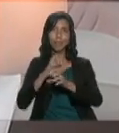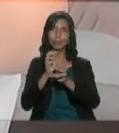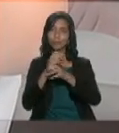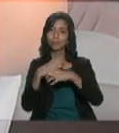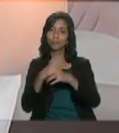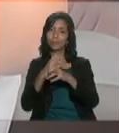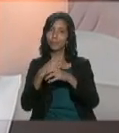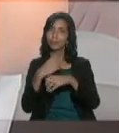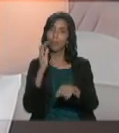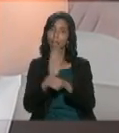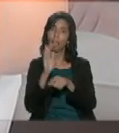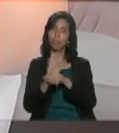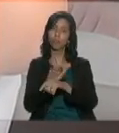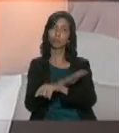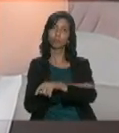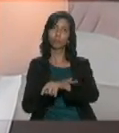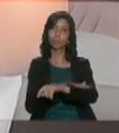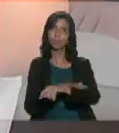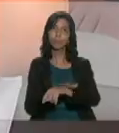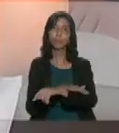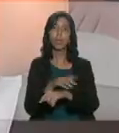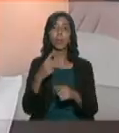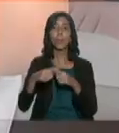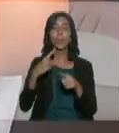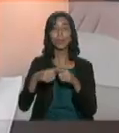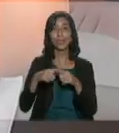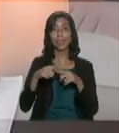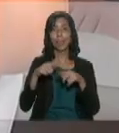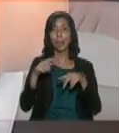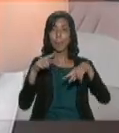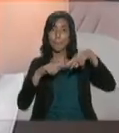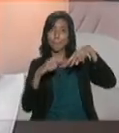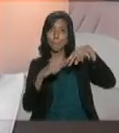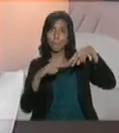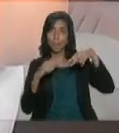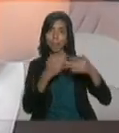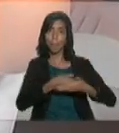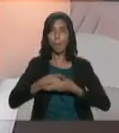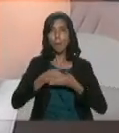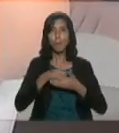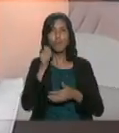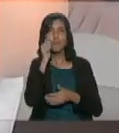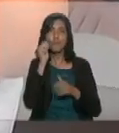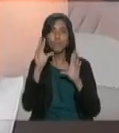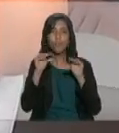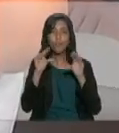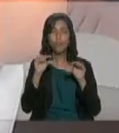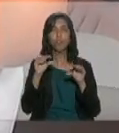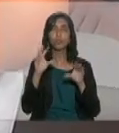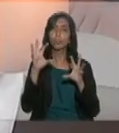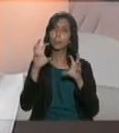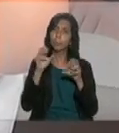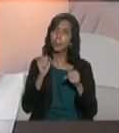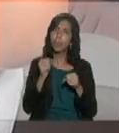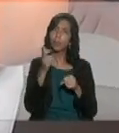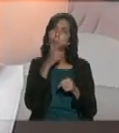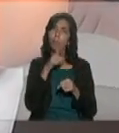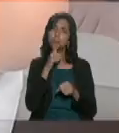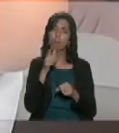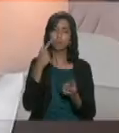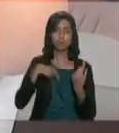faz uma tração na musculatura e o bebê tem a perna muito fofinha, né? Então, é uma forma de você pegar bem